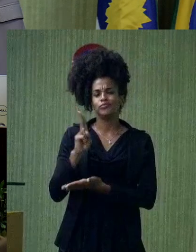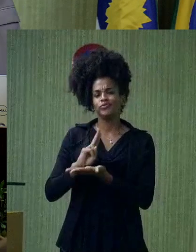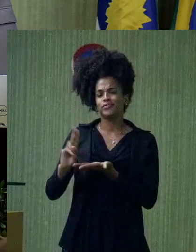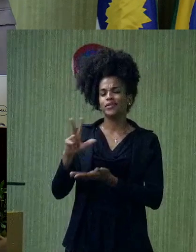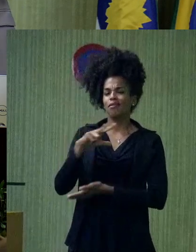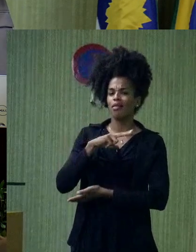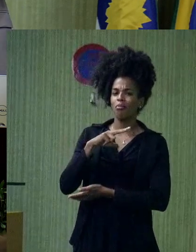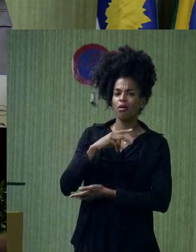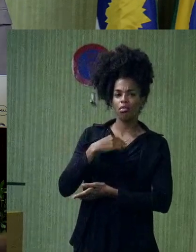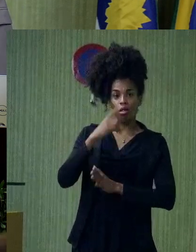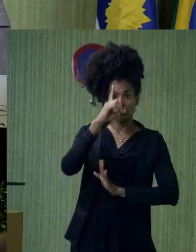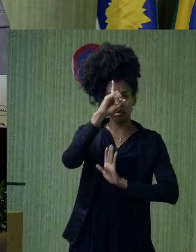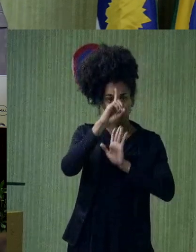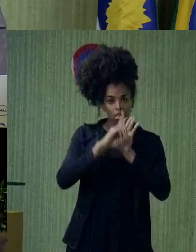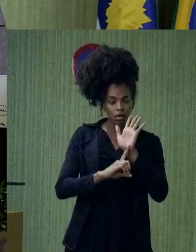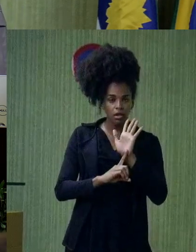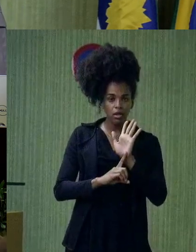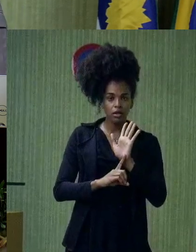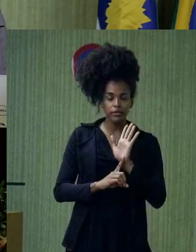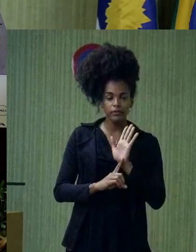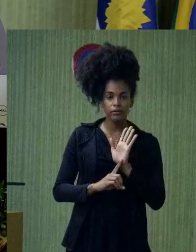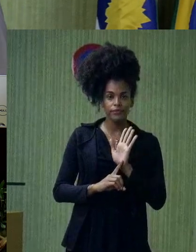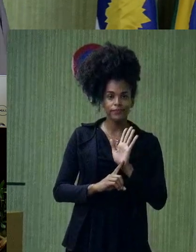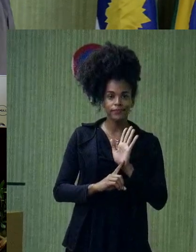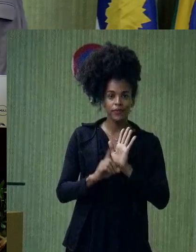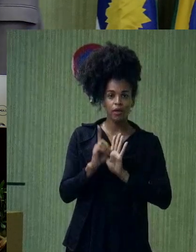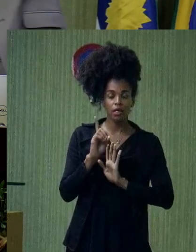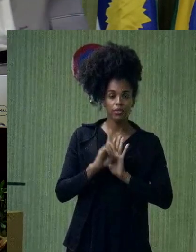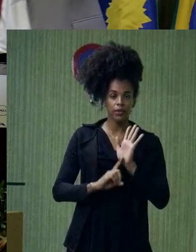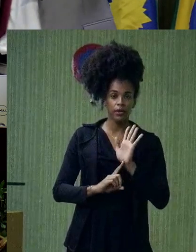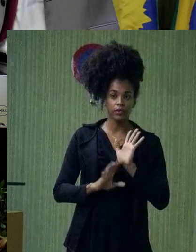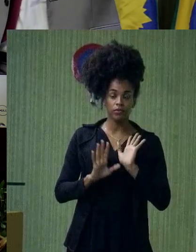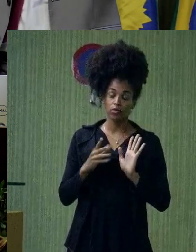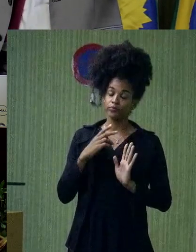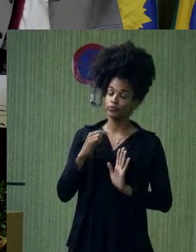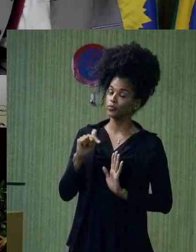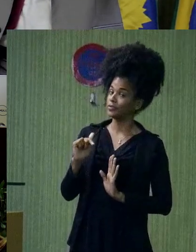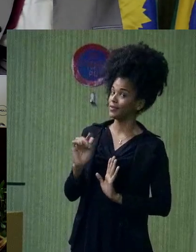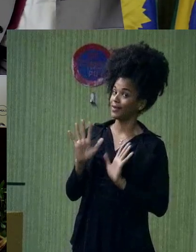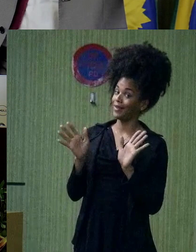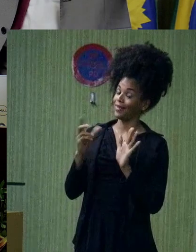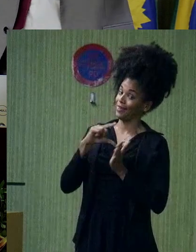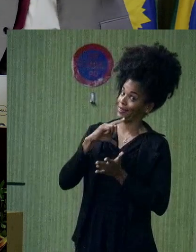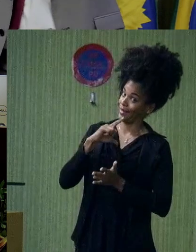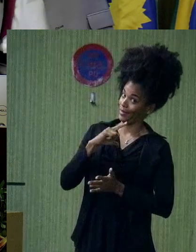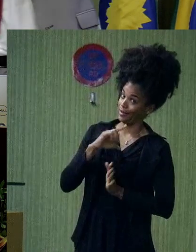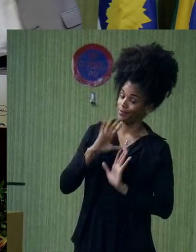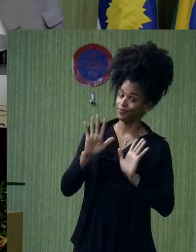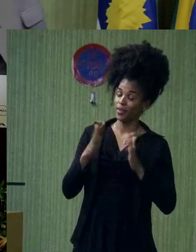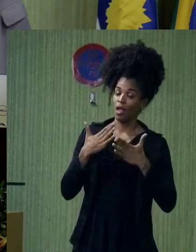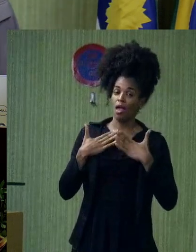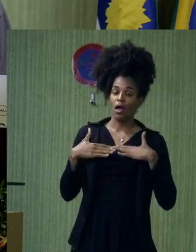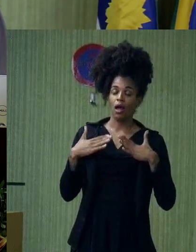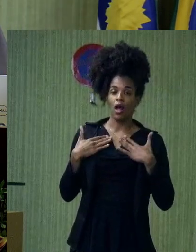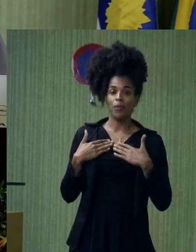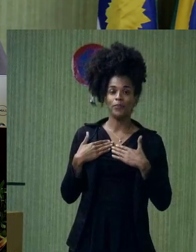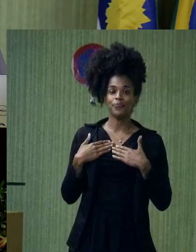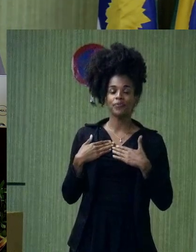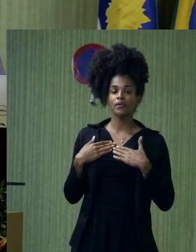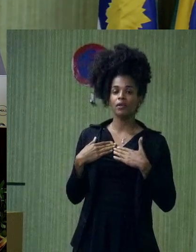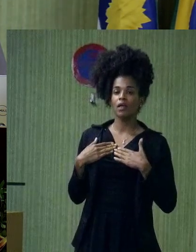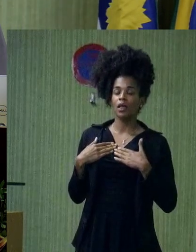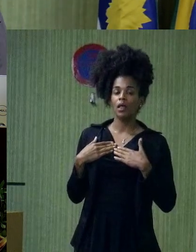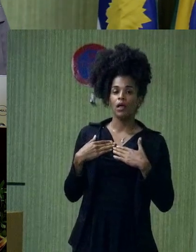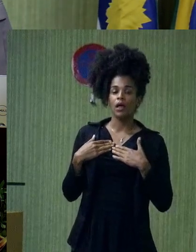que é um direito da pessoa questionando que a não e não e eu não tô dizendo que exista não né não existe isso não seleção para mestrada e doutorado